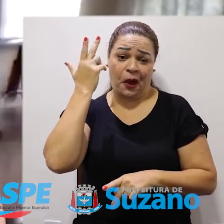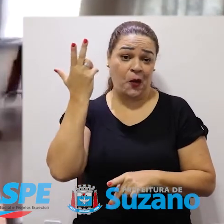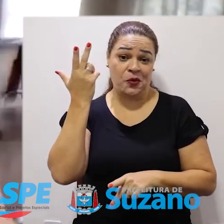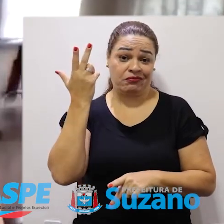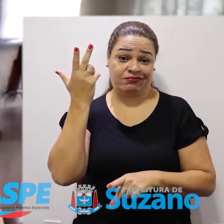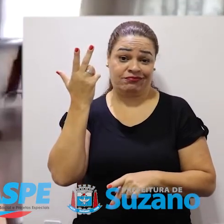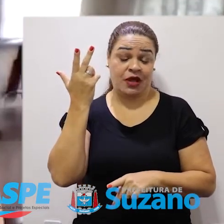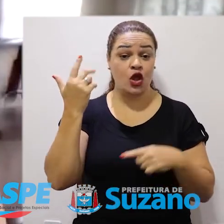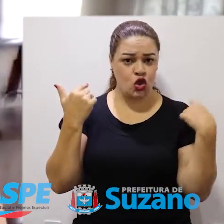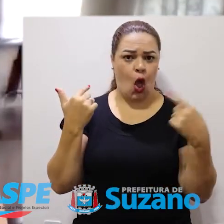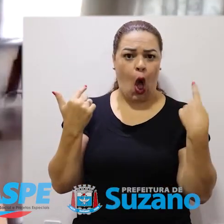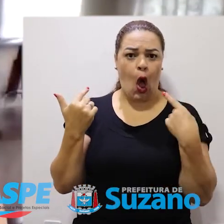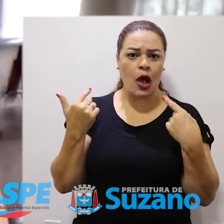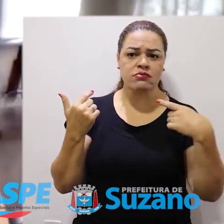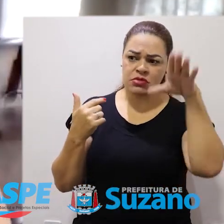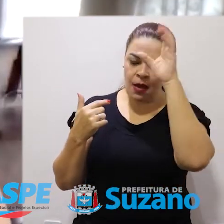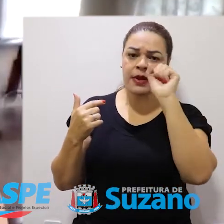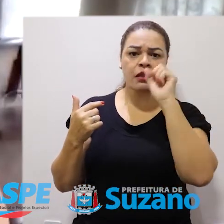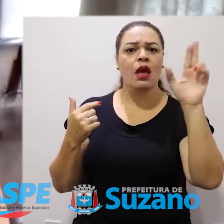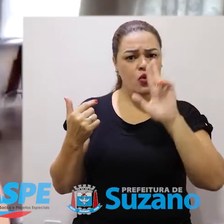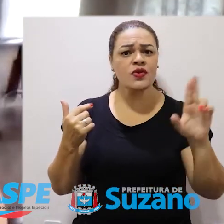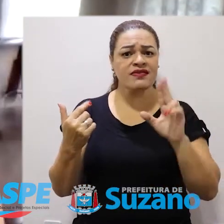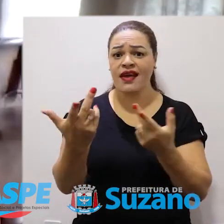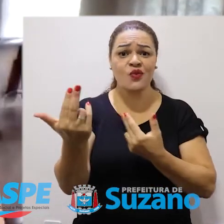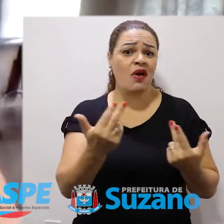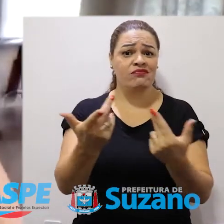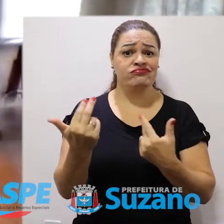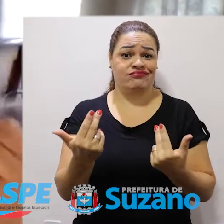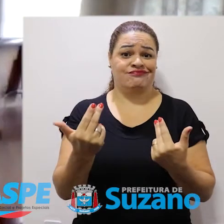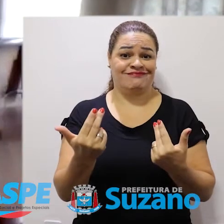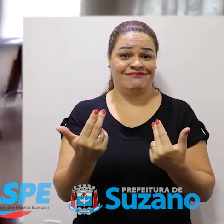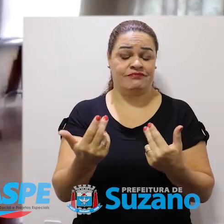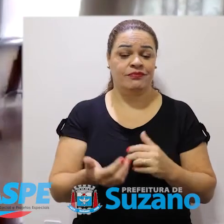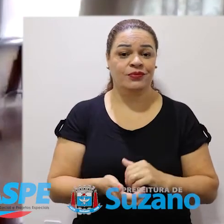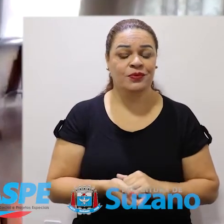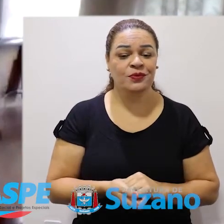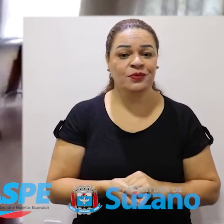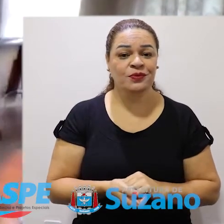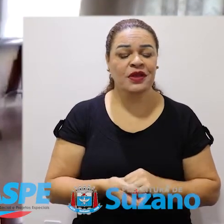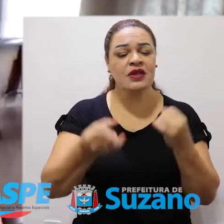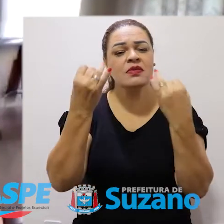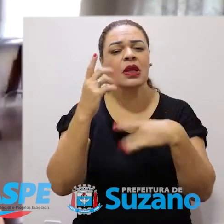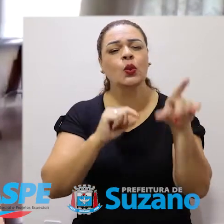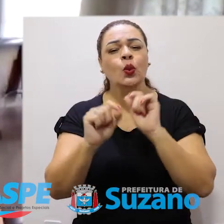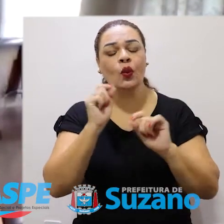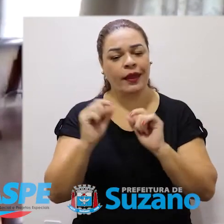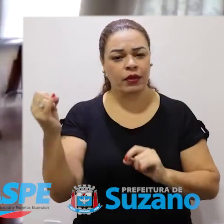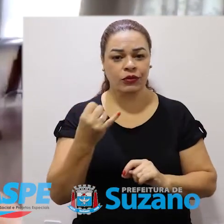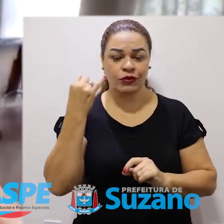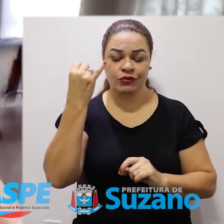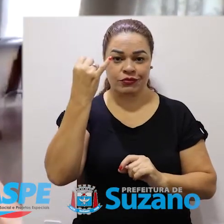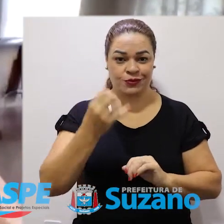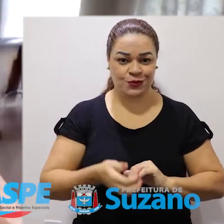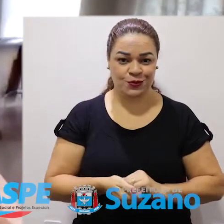gente deveria tratar e como a gente deveria usar. E aí eles vão dizendo algumas coisas que são muito importantes para a